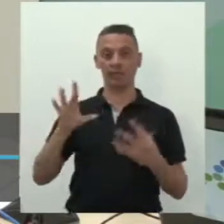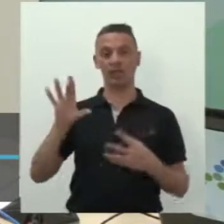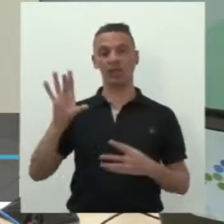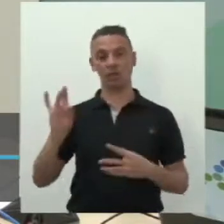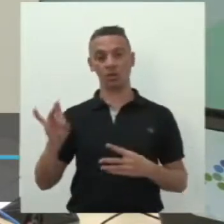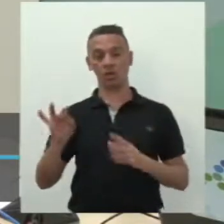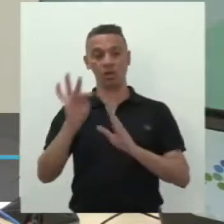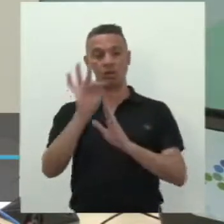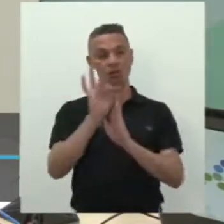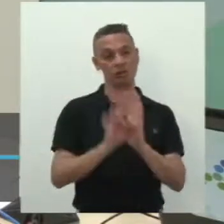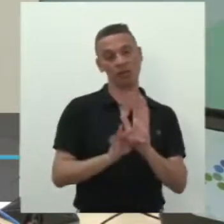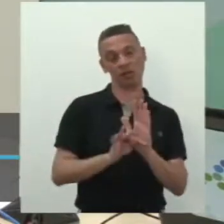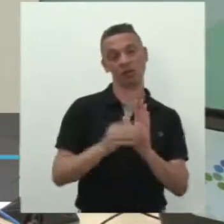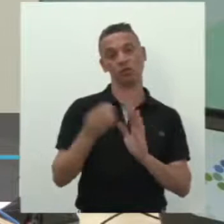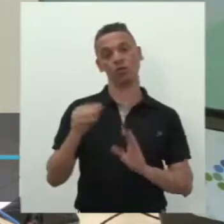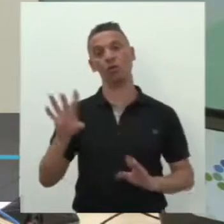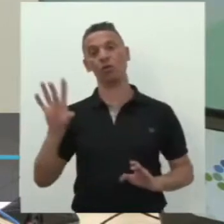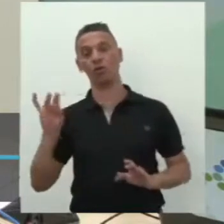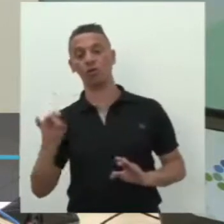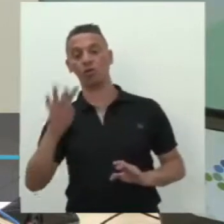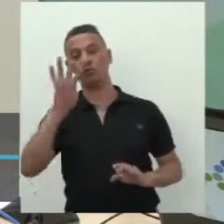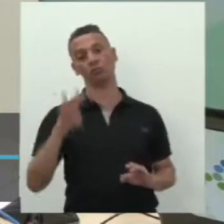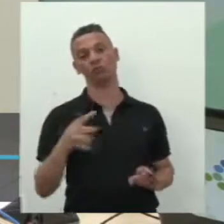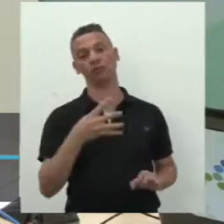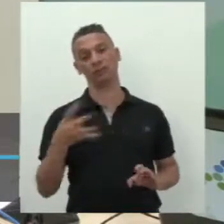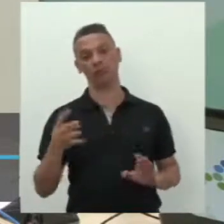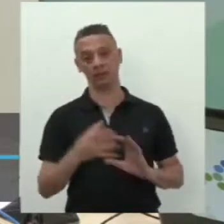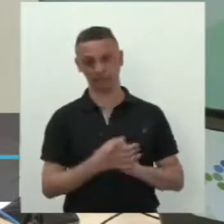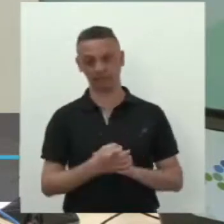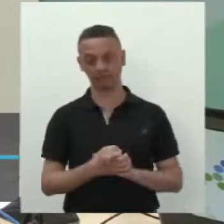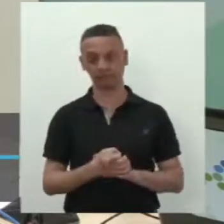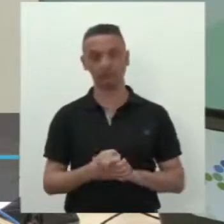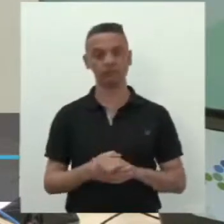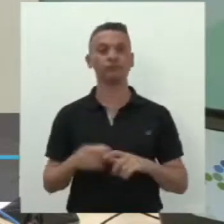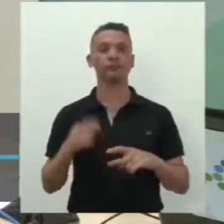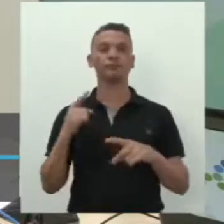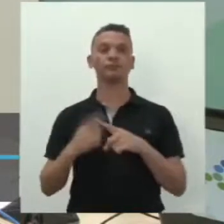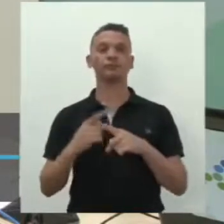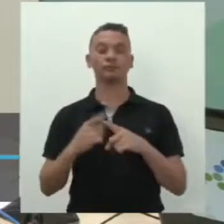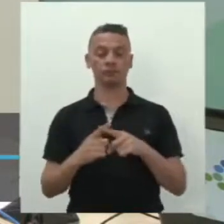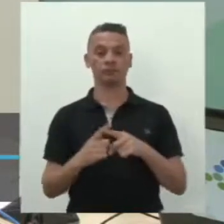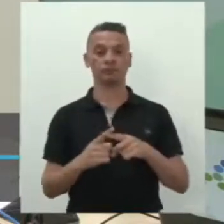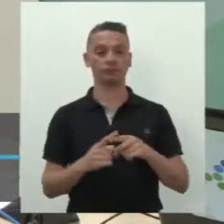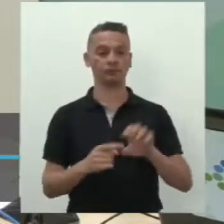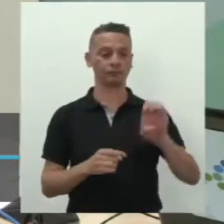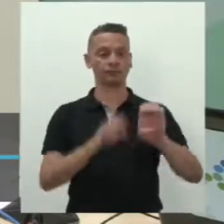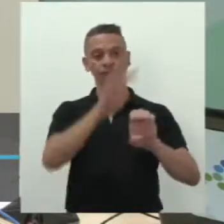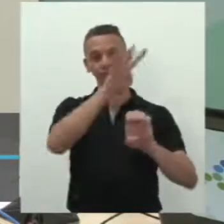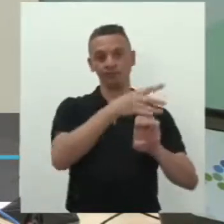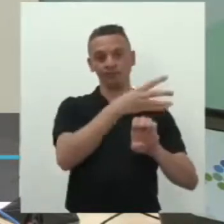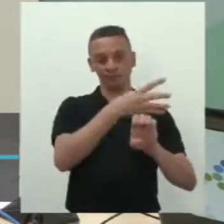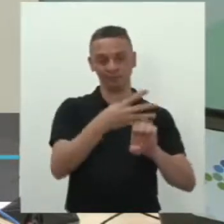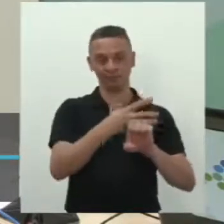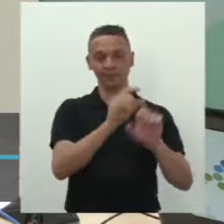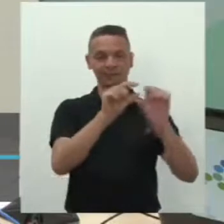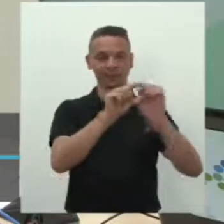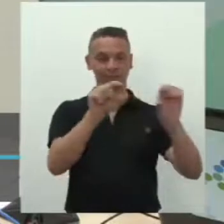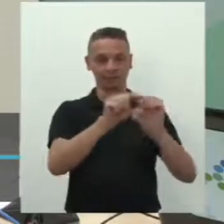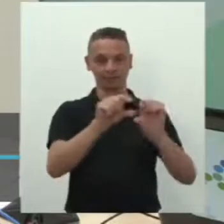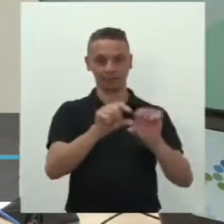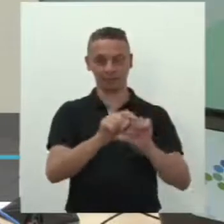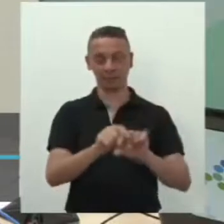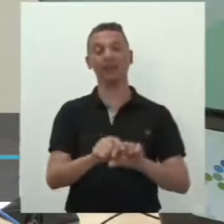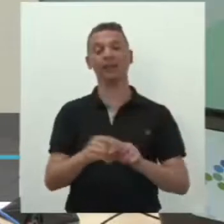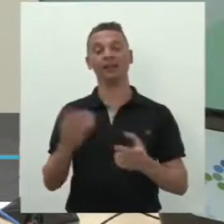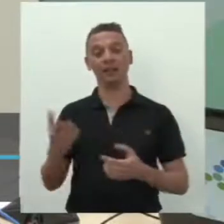como texto ou se você quer colar como tabela. E aí, porque como o Excel ele é orientado por células, né? O Word ele tem a opção